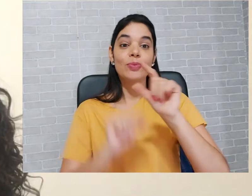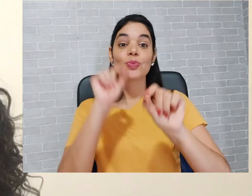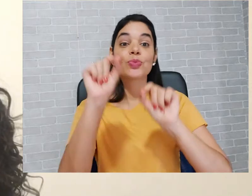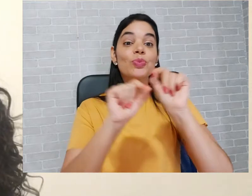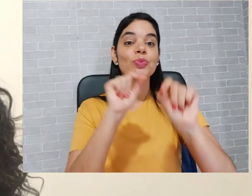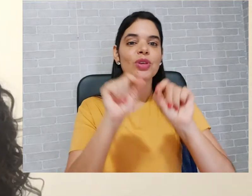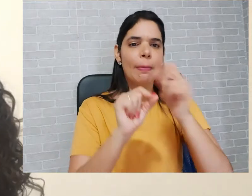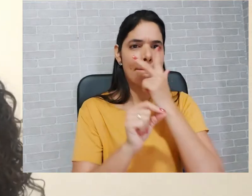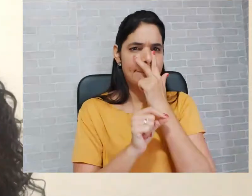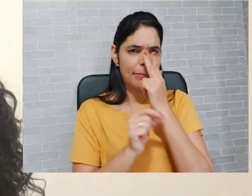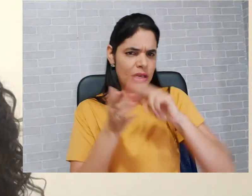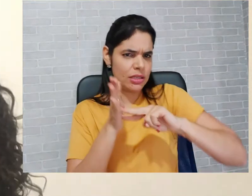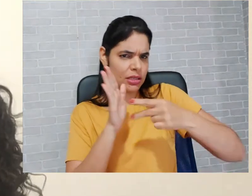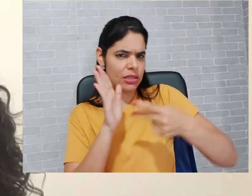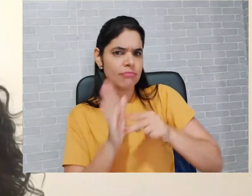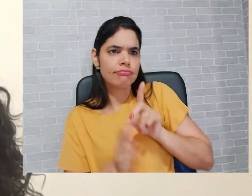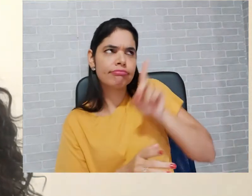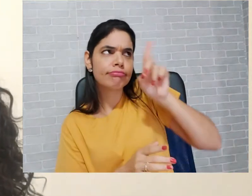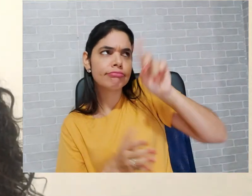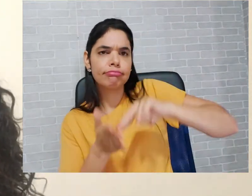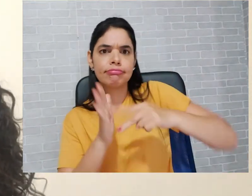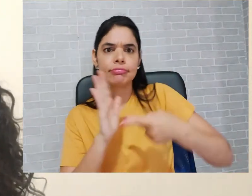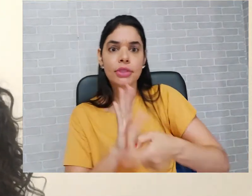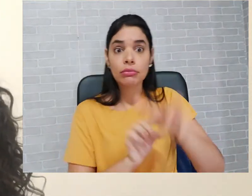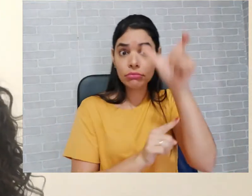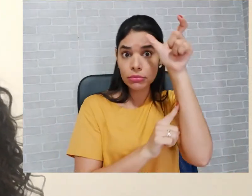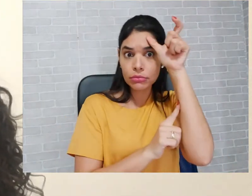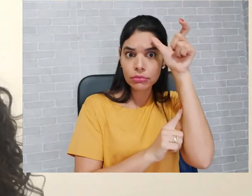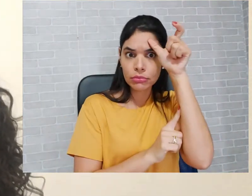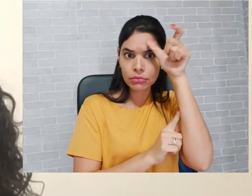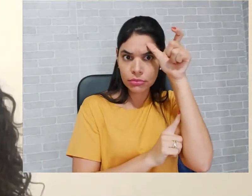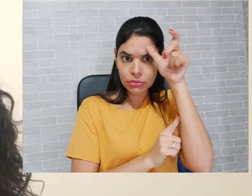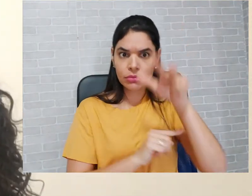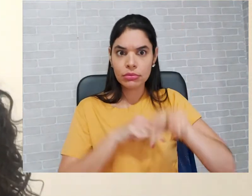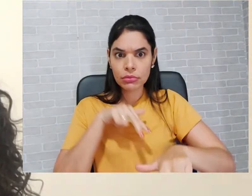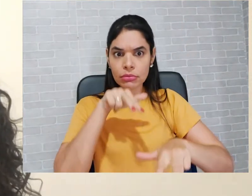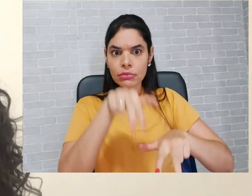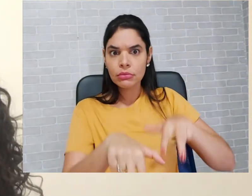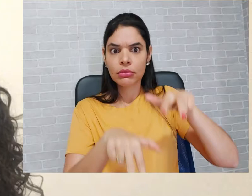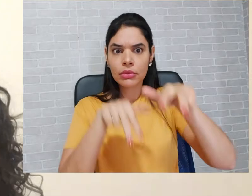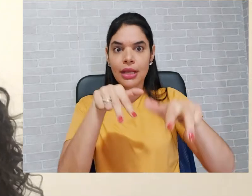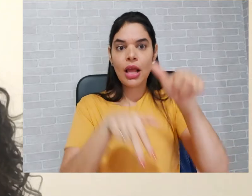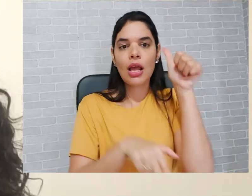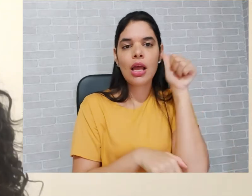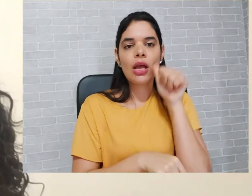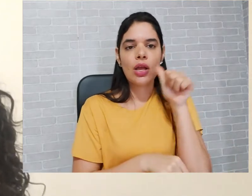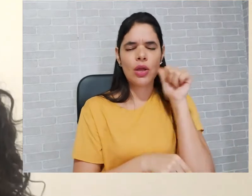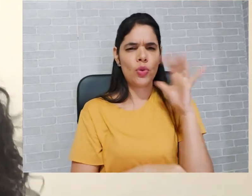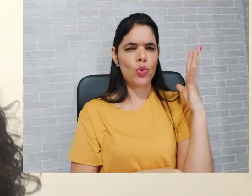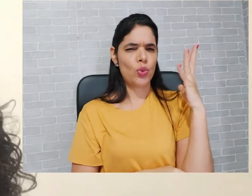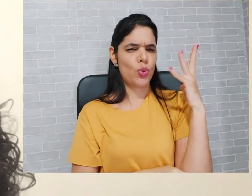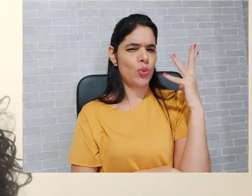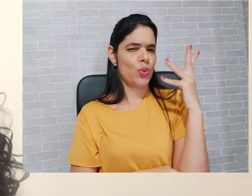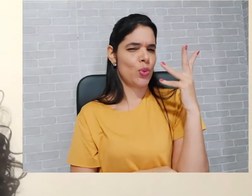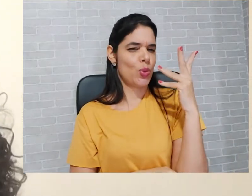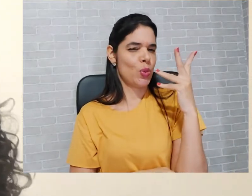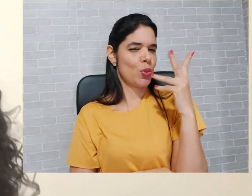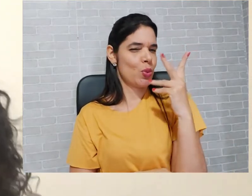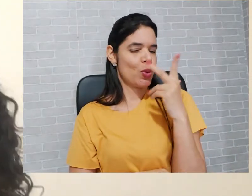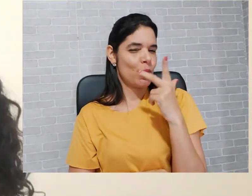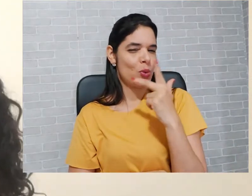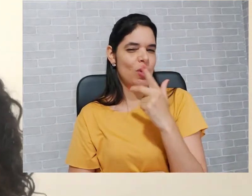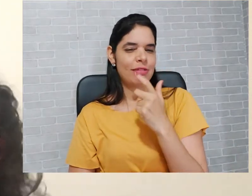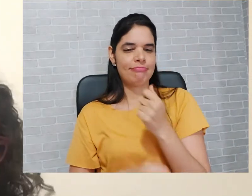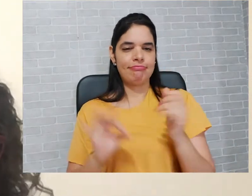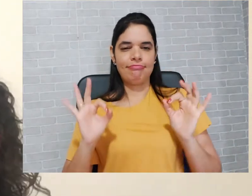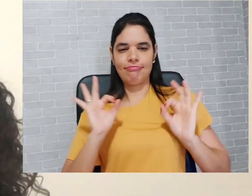a chamam de o demônio de patas. Ela é uma mulher linda, né,